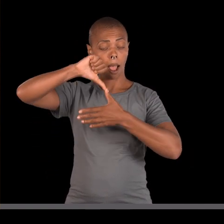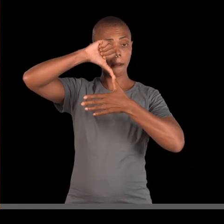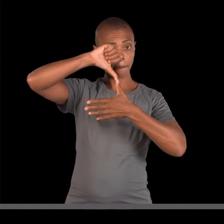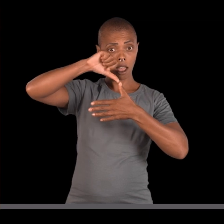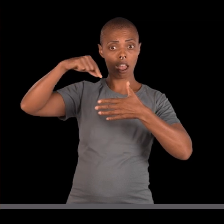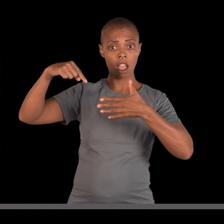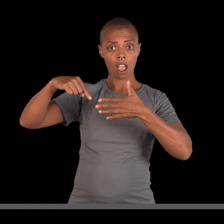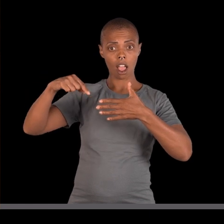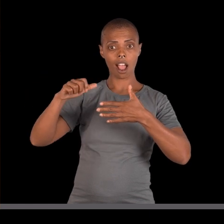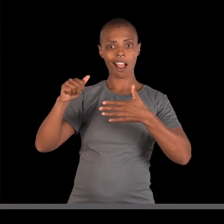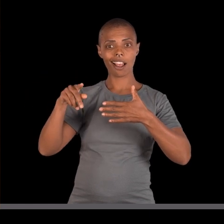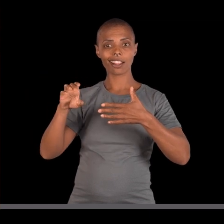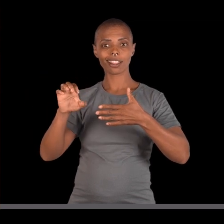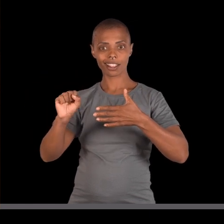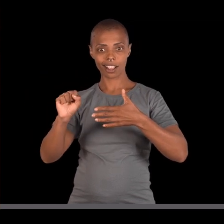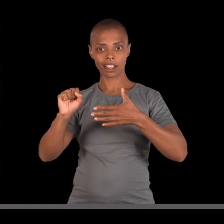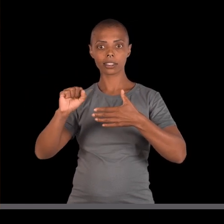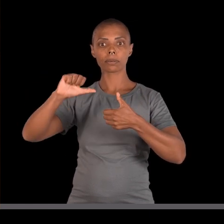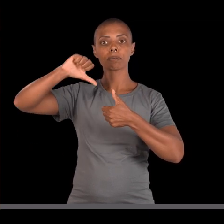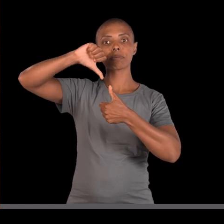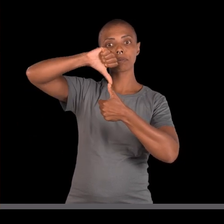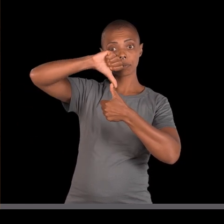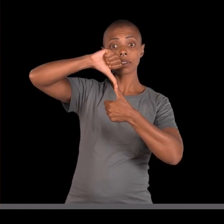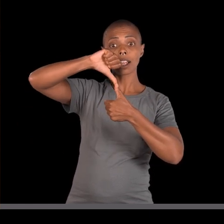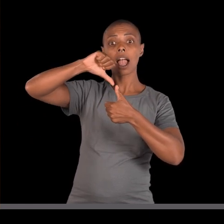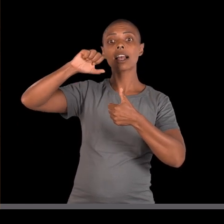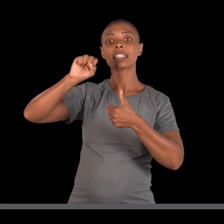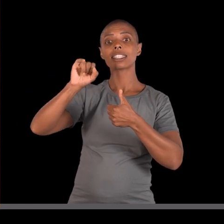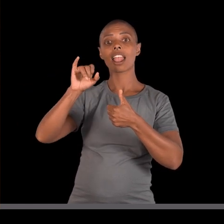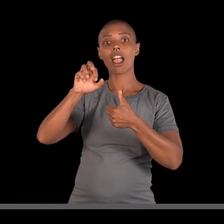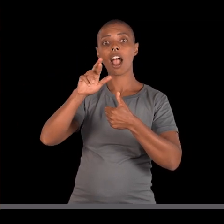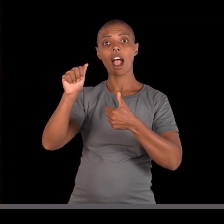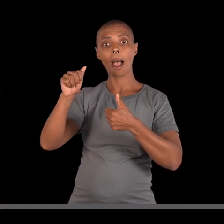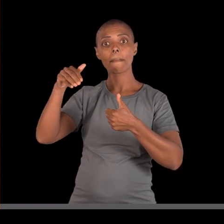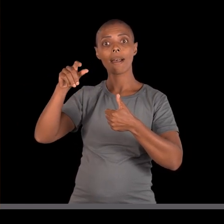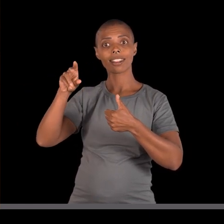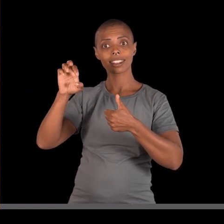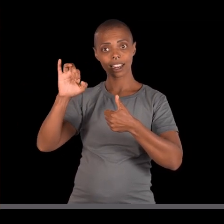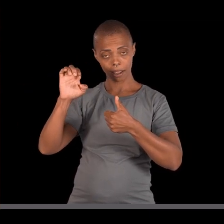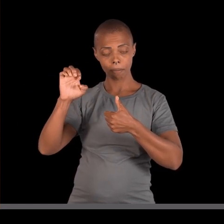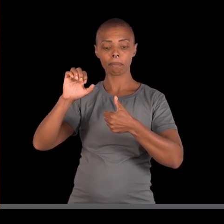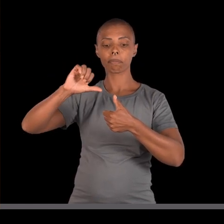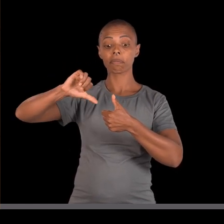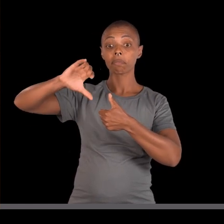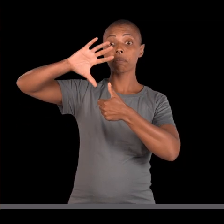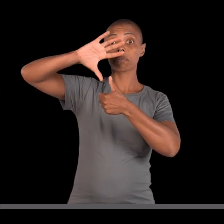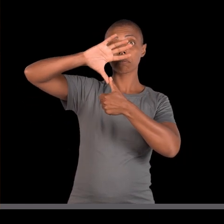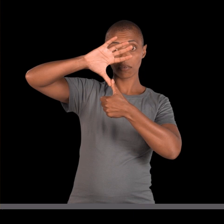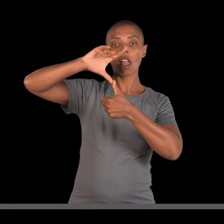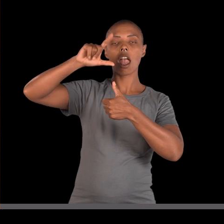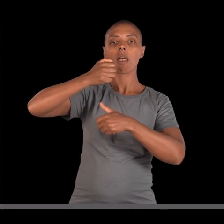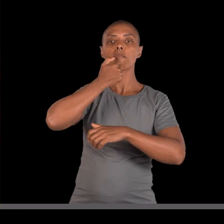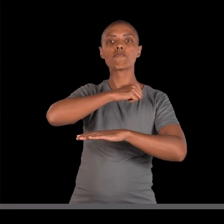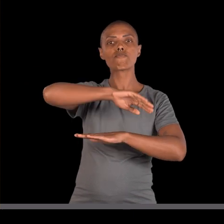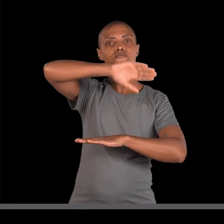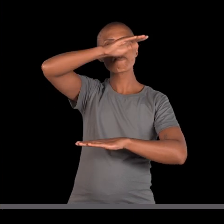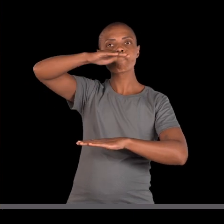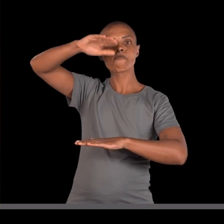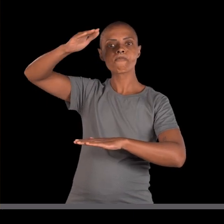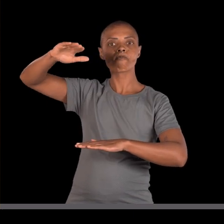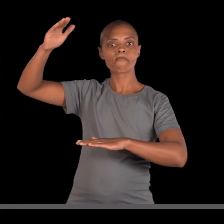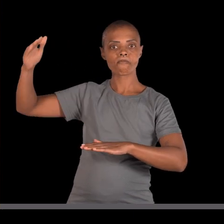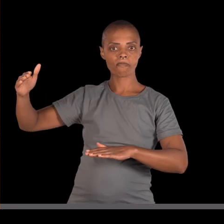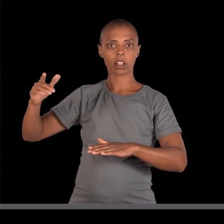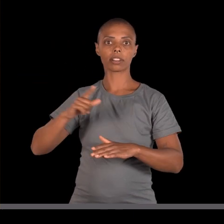cadeias orogenéticas. Na América do Sul, Cordilheira dos Andes; na América Central, Sierra Madre; na América do Norte, você vai ter